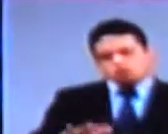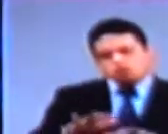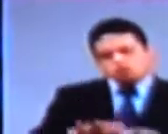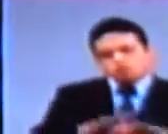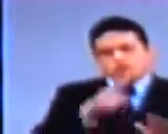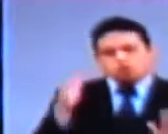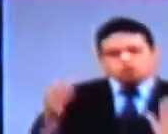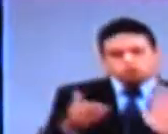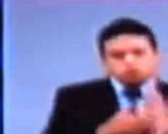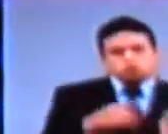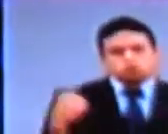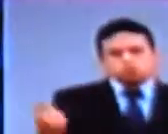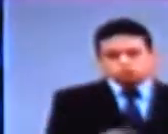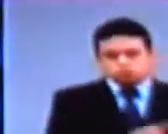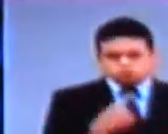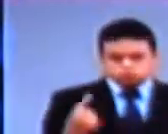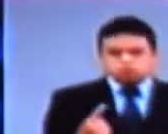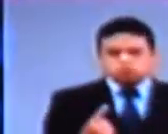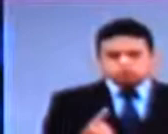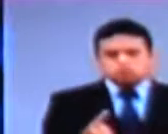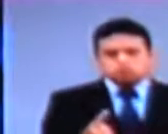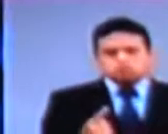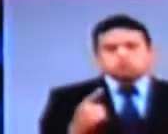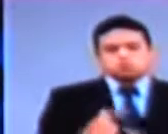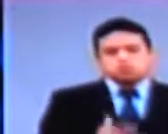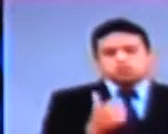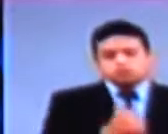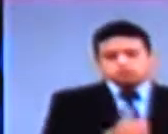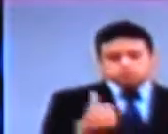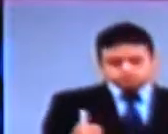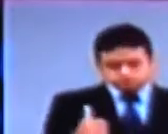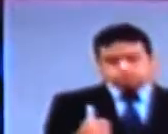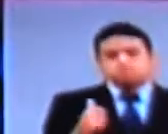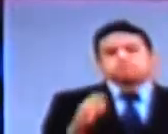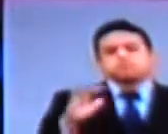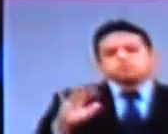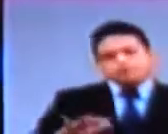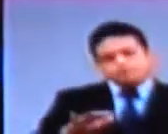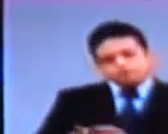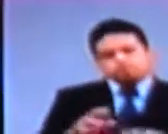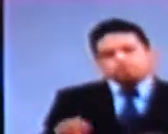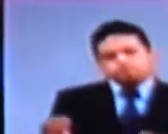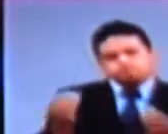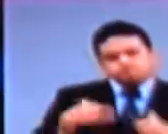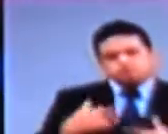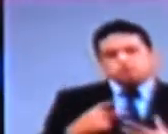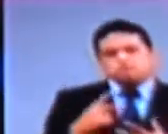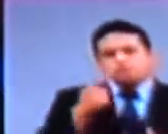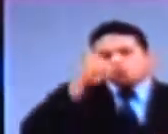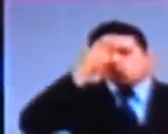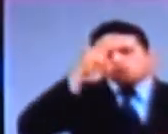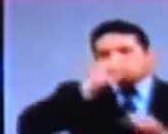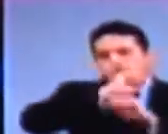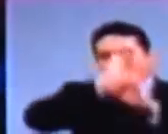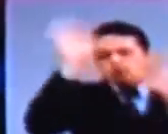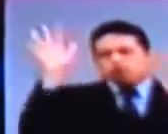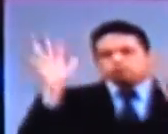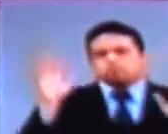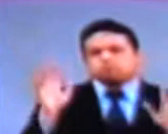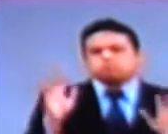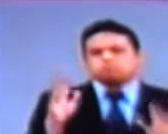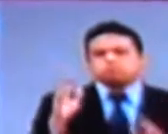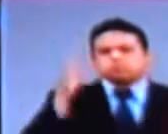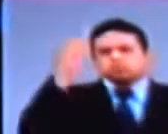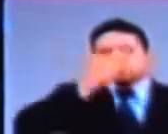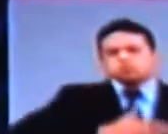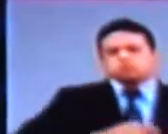a todos nós. Que essa 11ª edição nos traga mais sóbrio, mais lúcido, mais